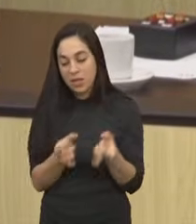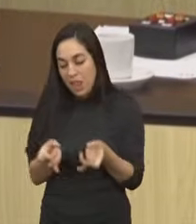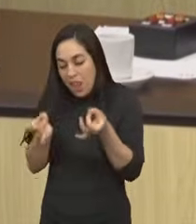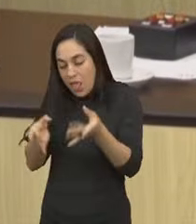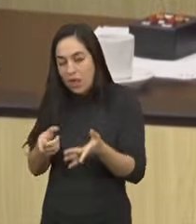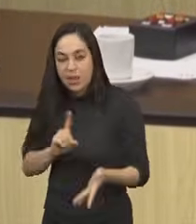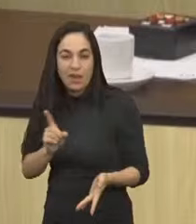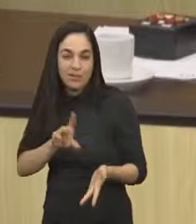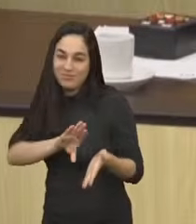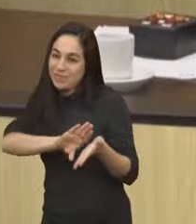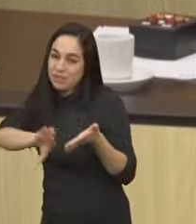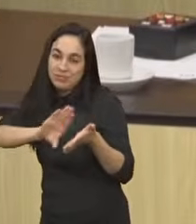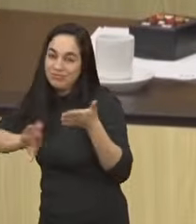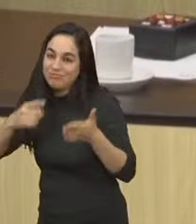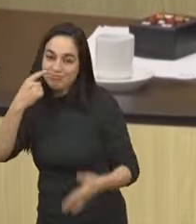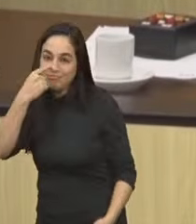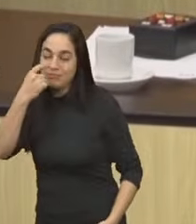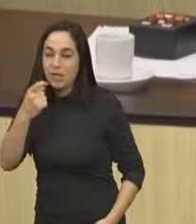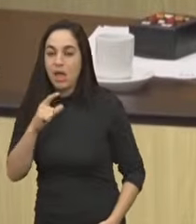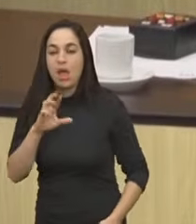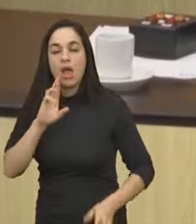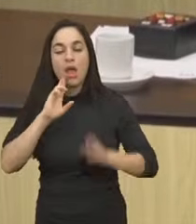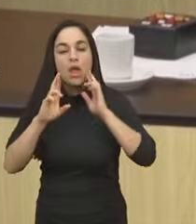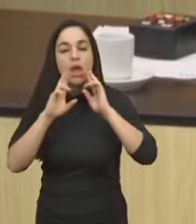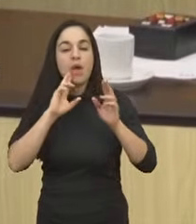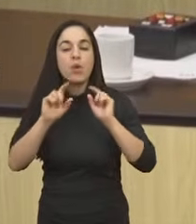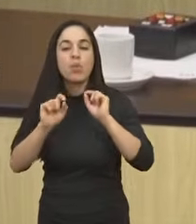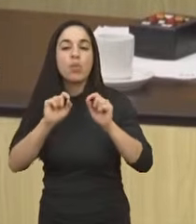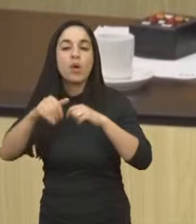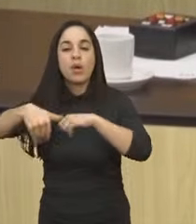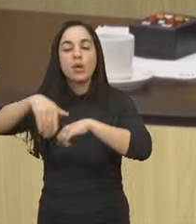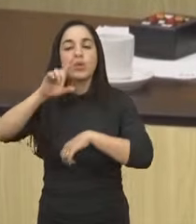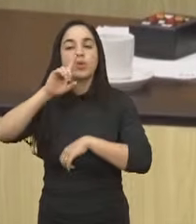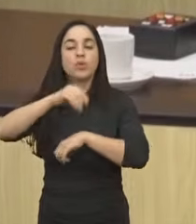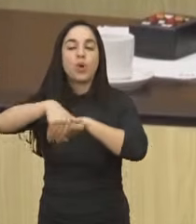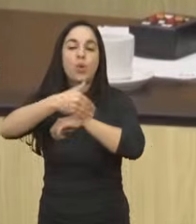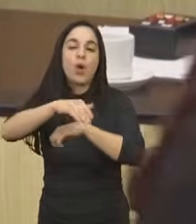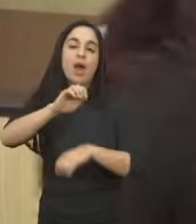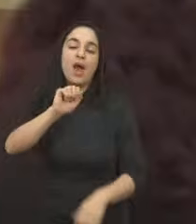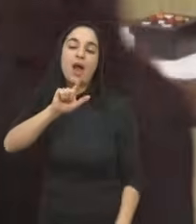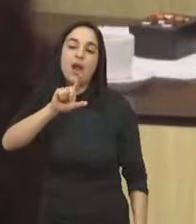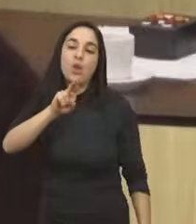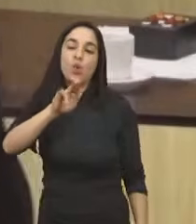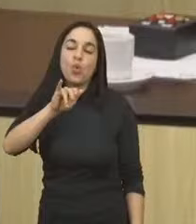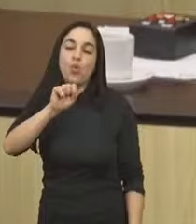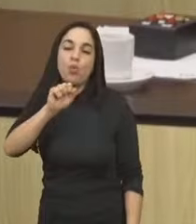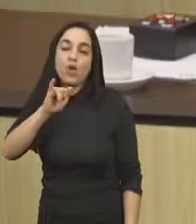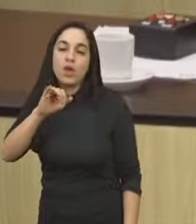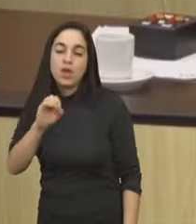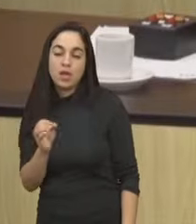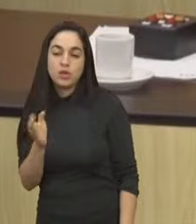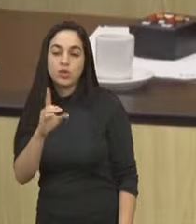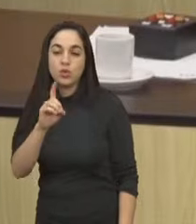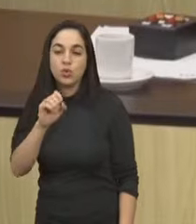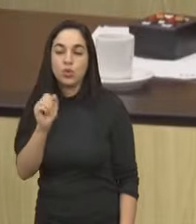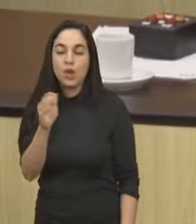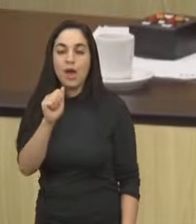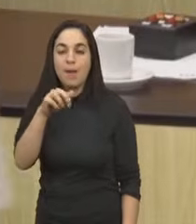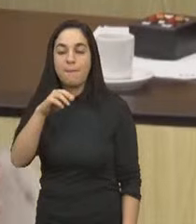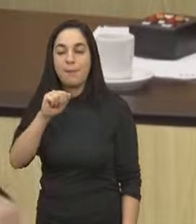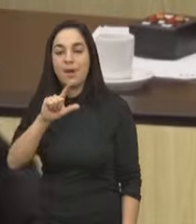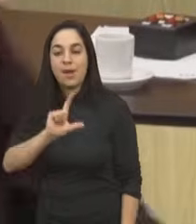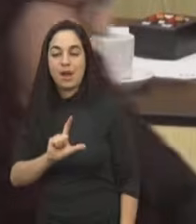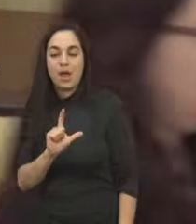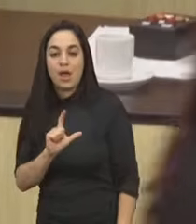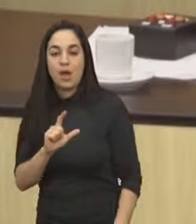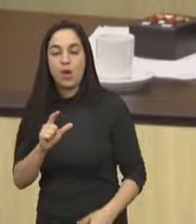das reclamações, podemos citar o serviço de poda na rua Aloísio do Amaral Campos, número 223,